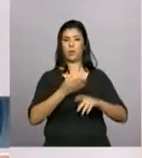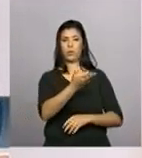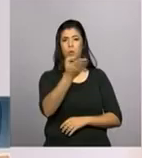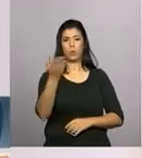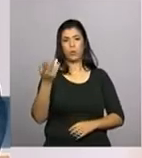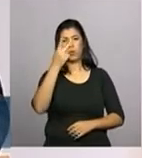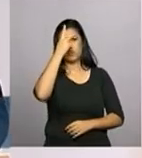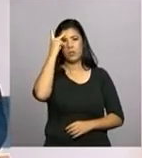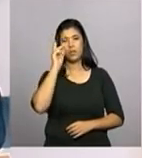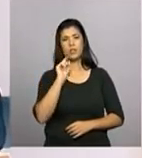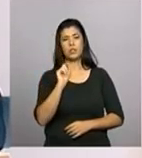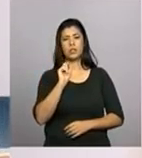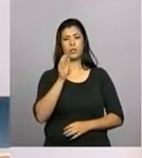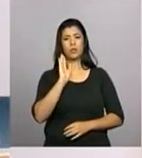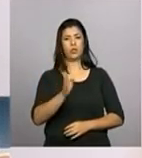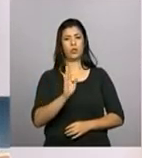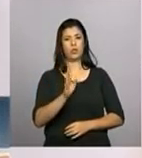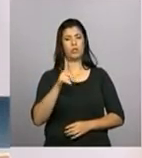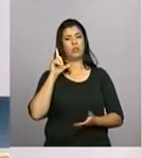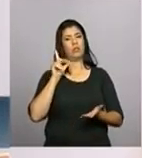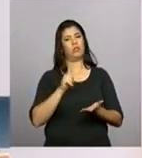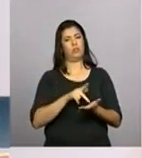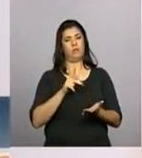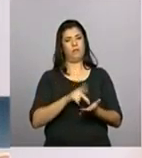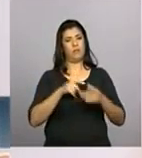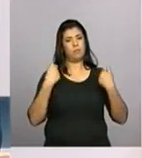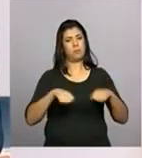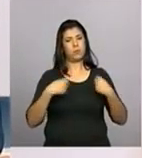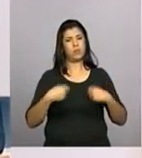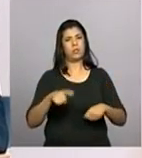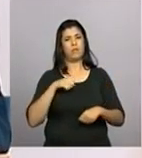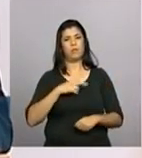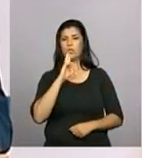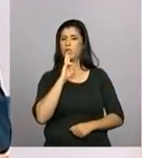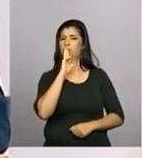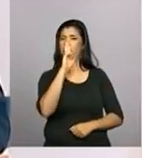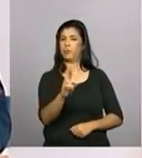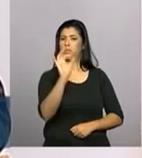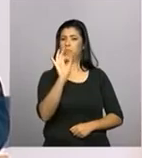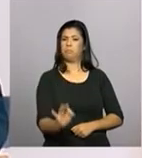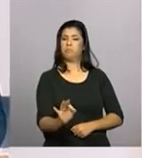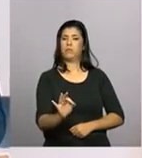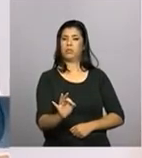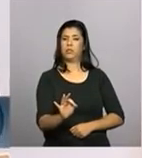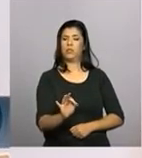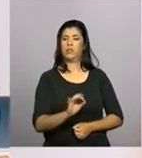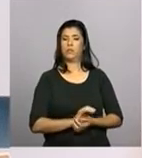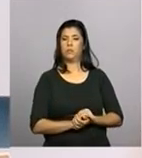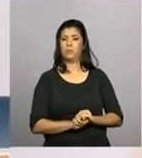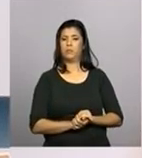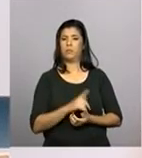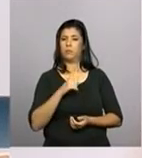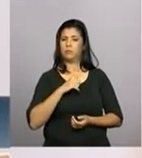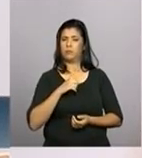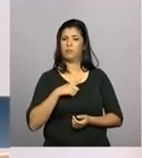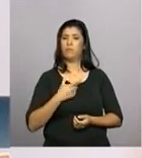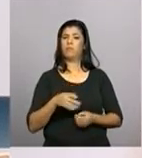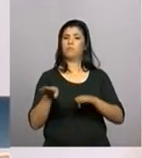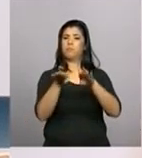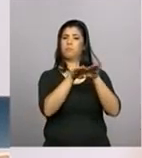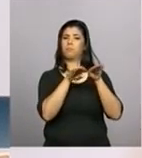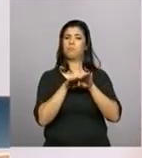aqueles que efetivamente necessitaram dessa resposta de maneira coerente,